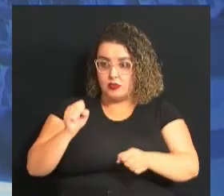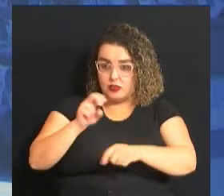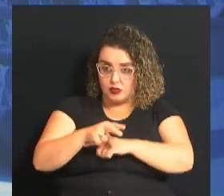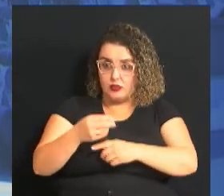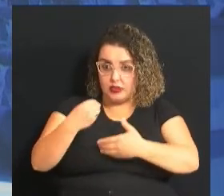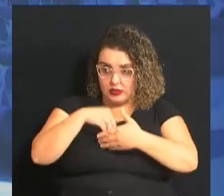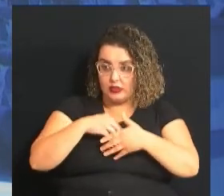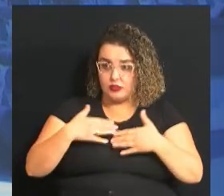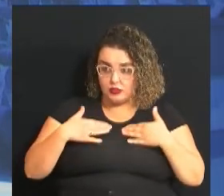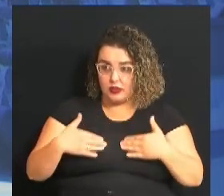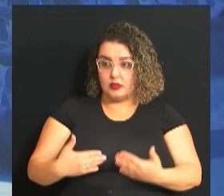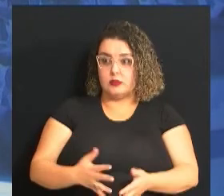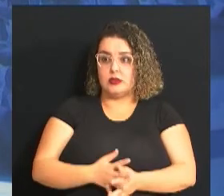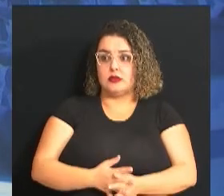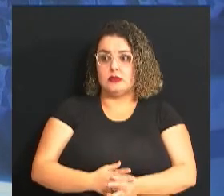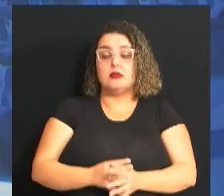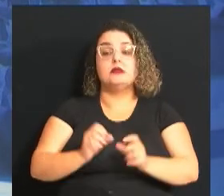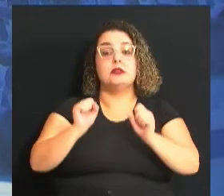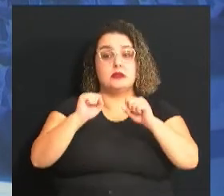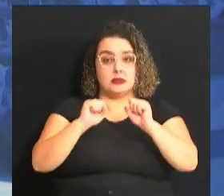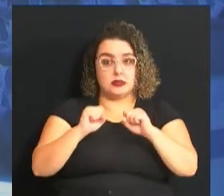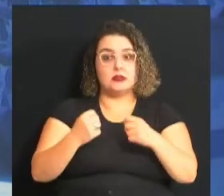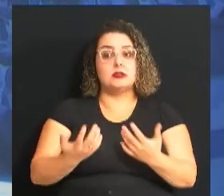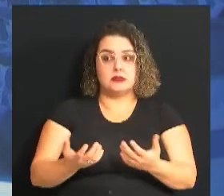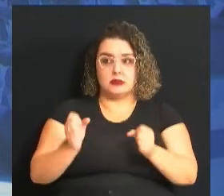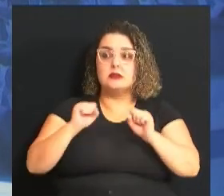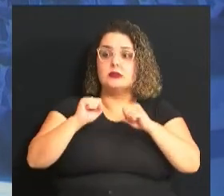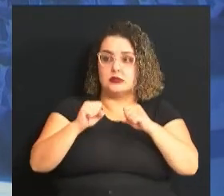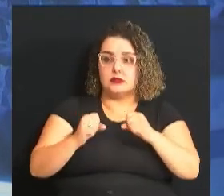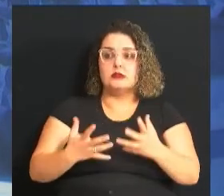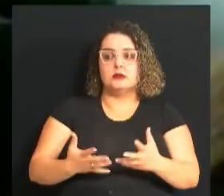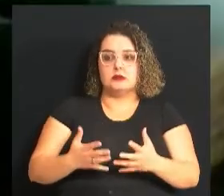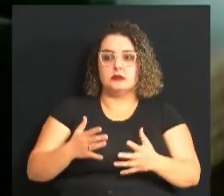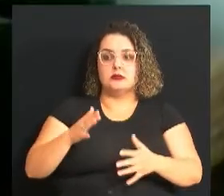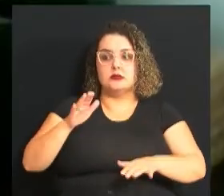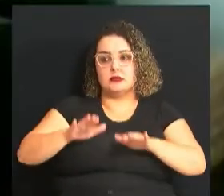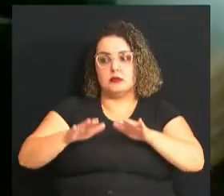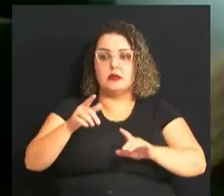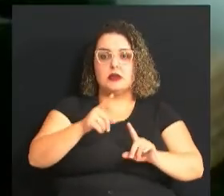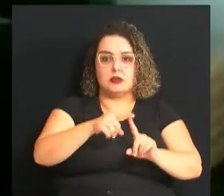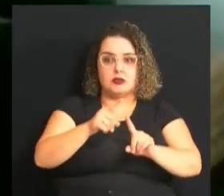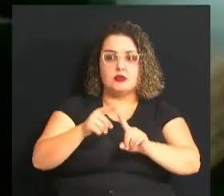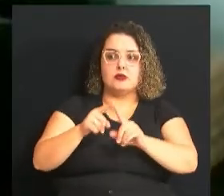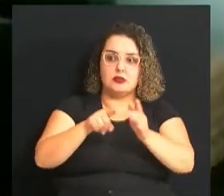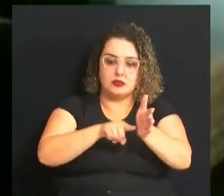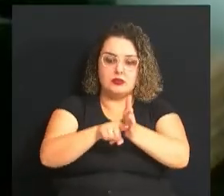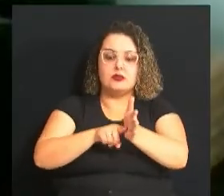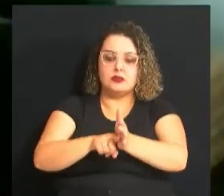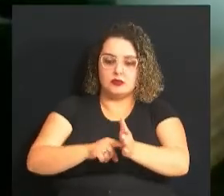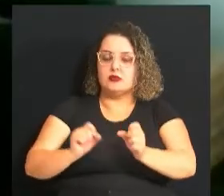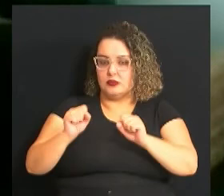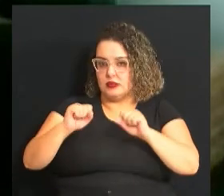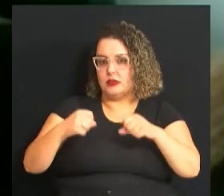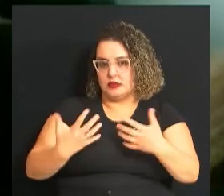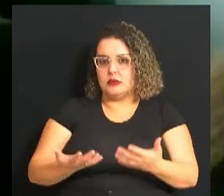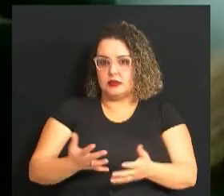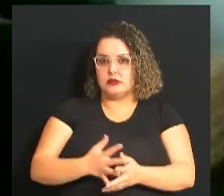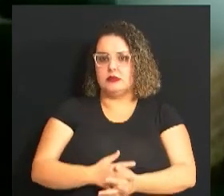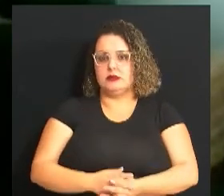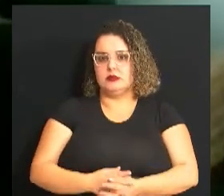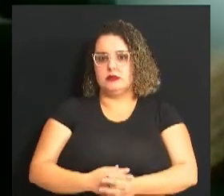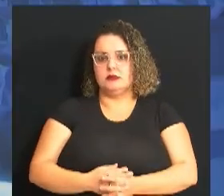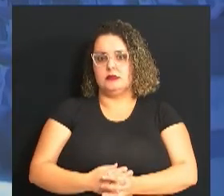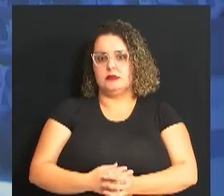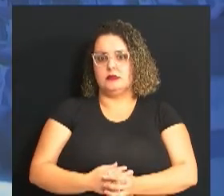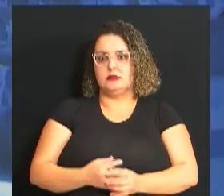organismo? Sim. Dependendo do tipo de investigação que é feito, sim.